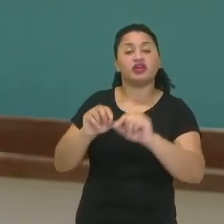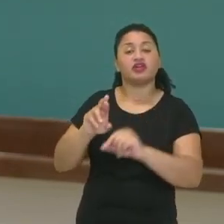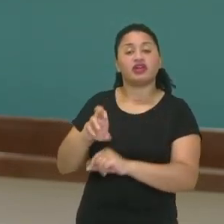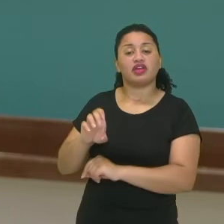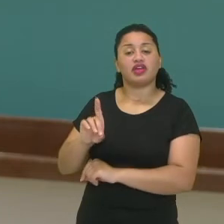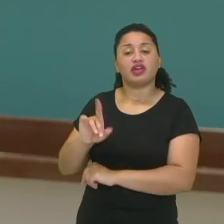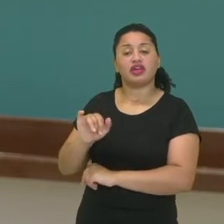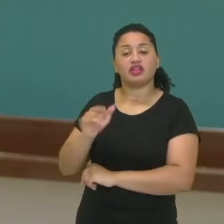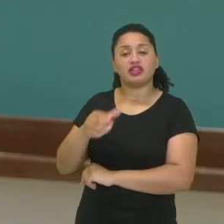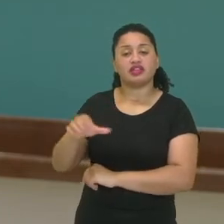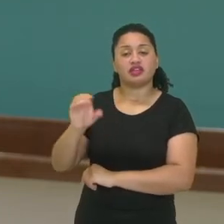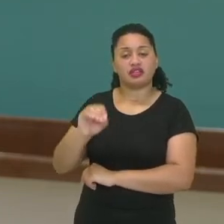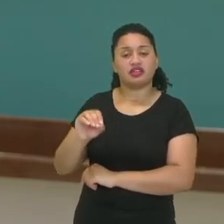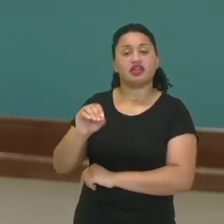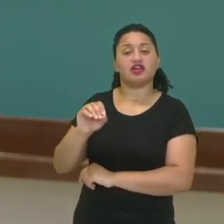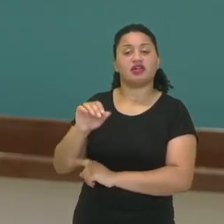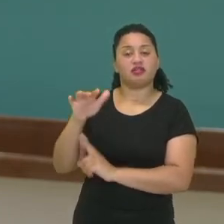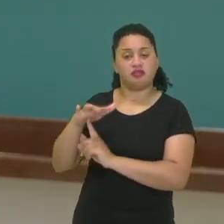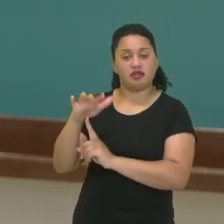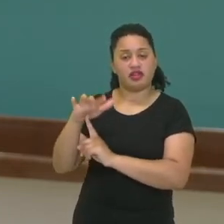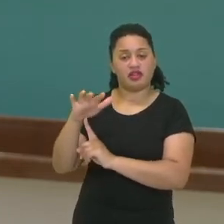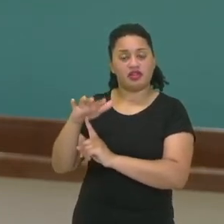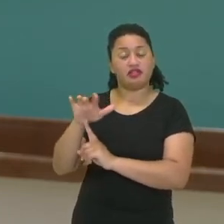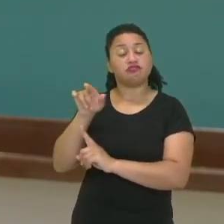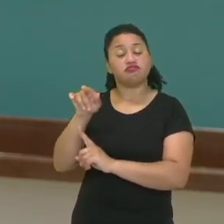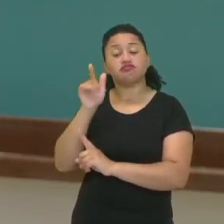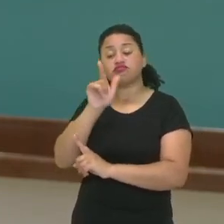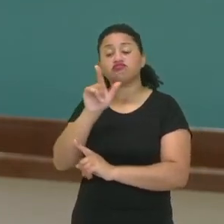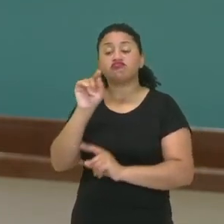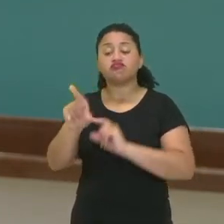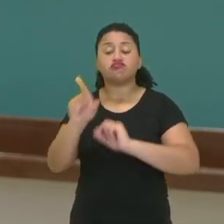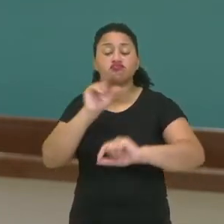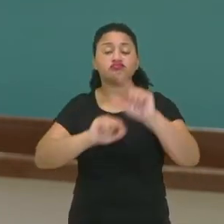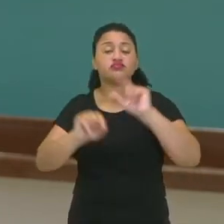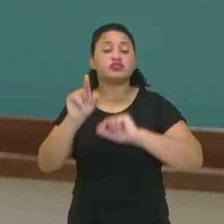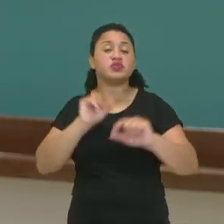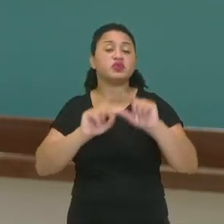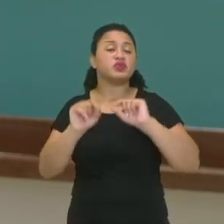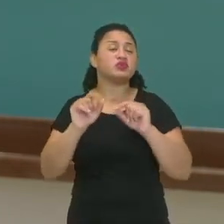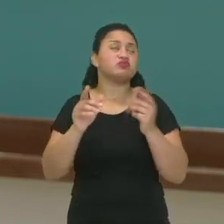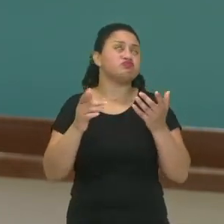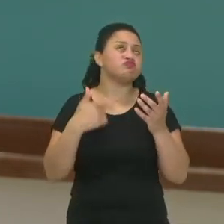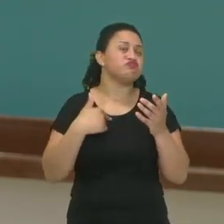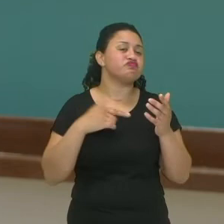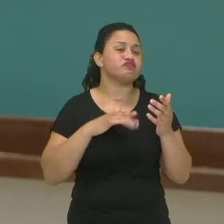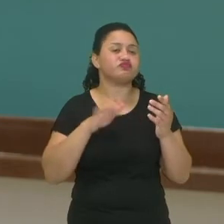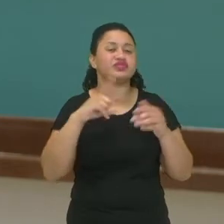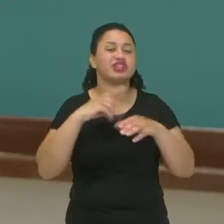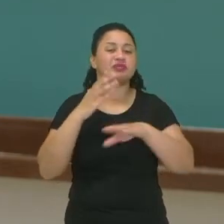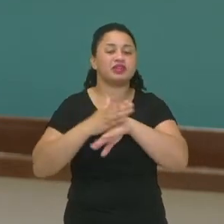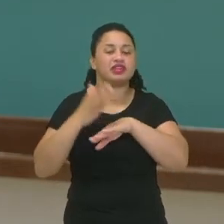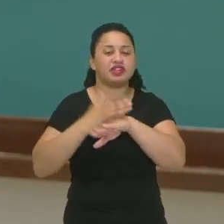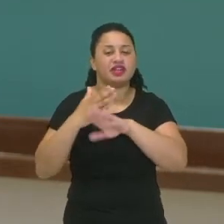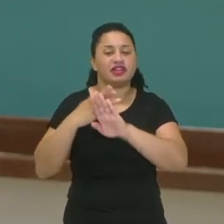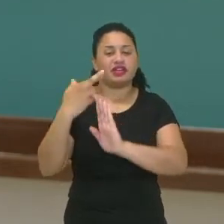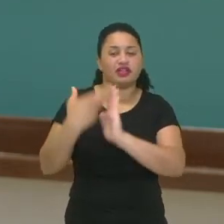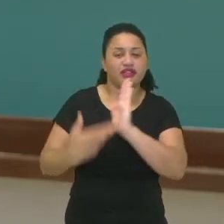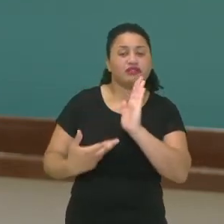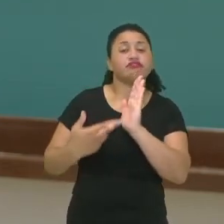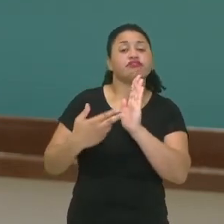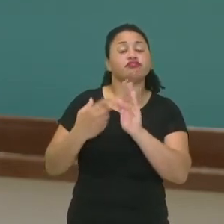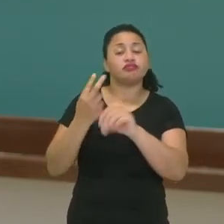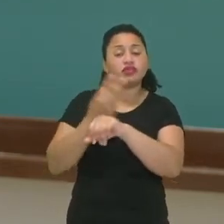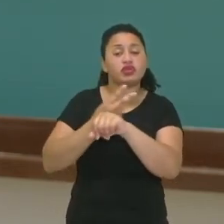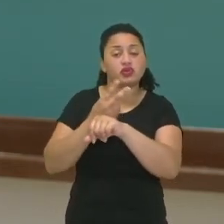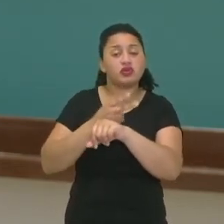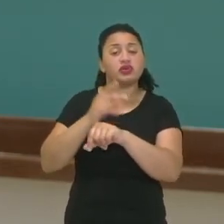Redação Paraná, e ali você vai escolher. Entra lá para treinar a redação e procura o